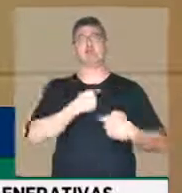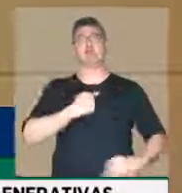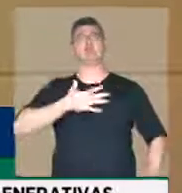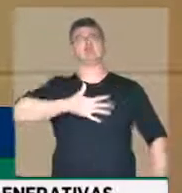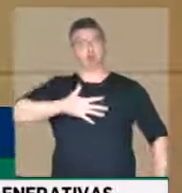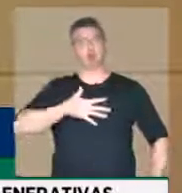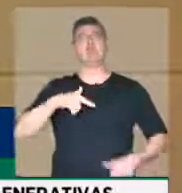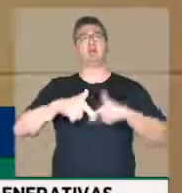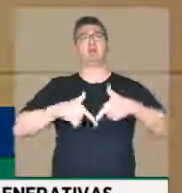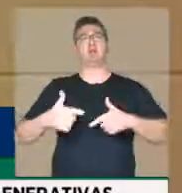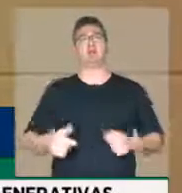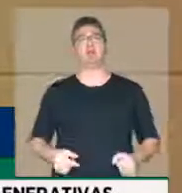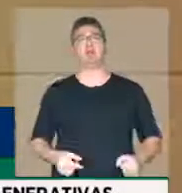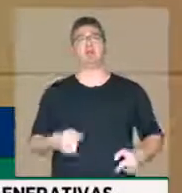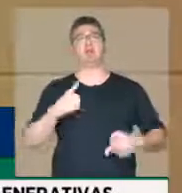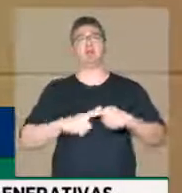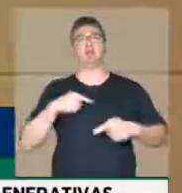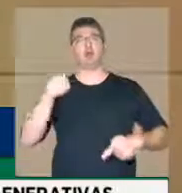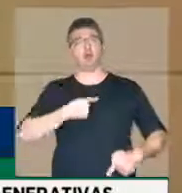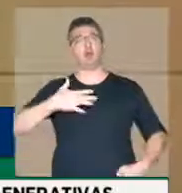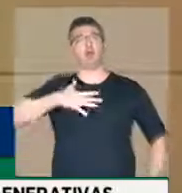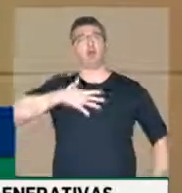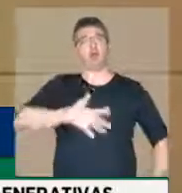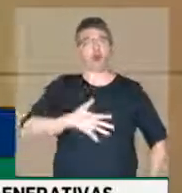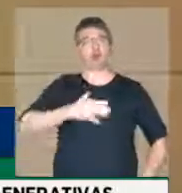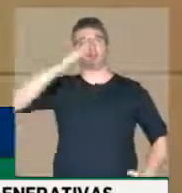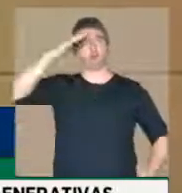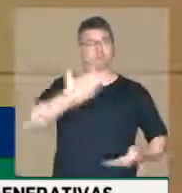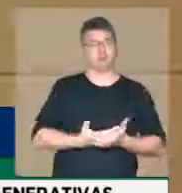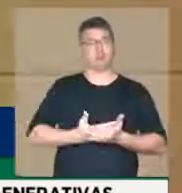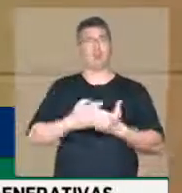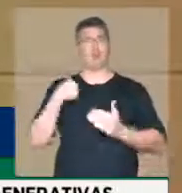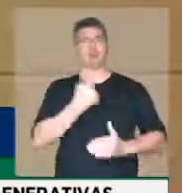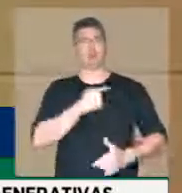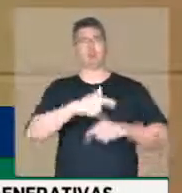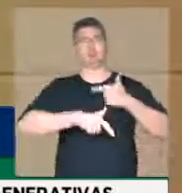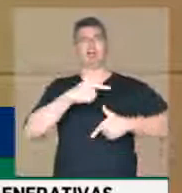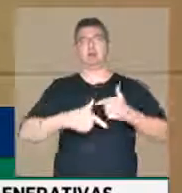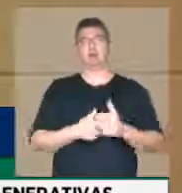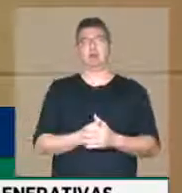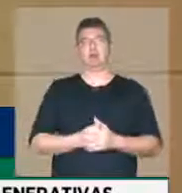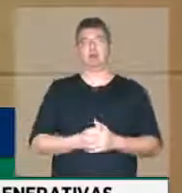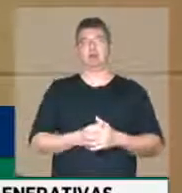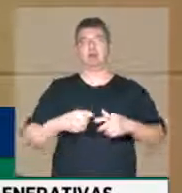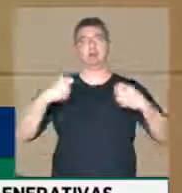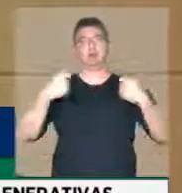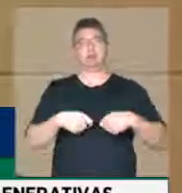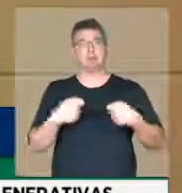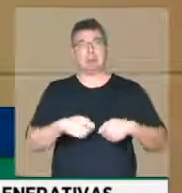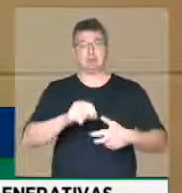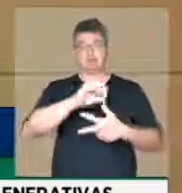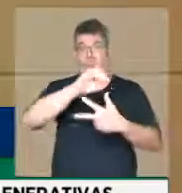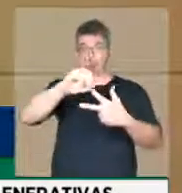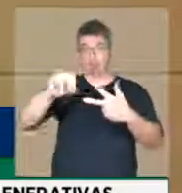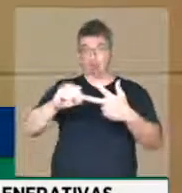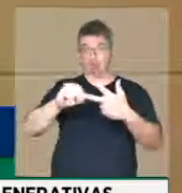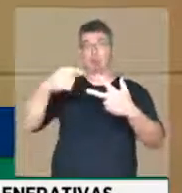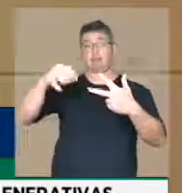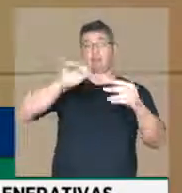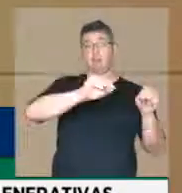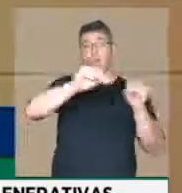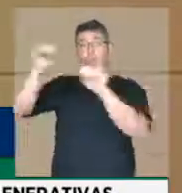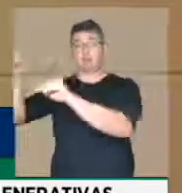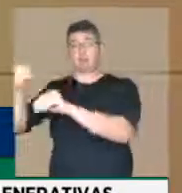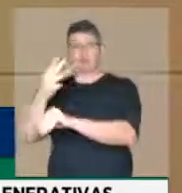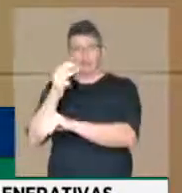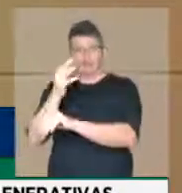gosto, porque gostamos e acreditamos naquilo que fazemos. Precisamos adiar o Enem, senhor presidente. Não